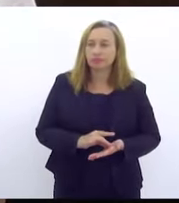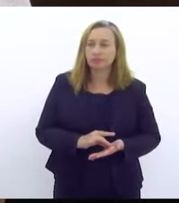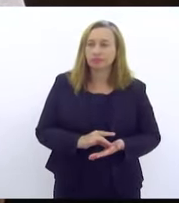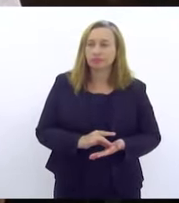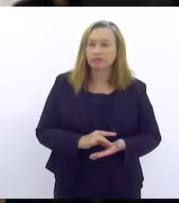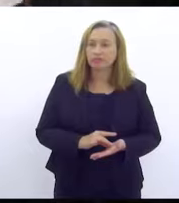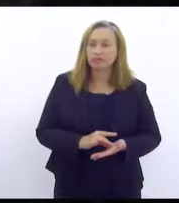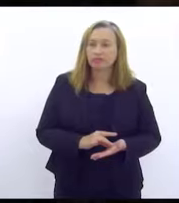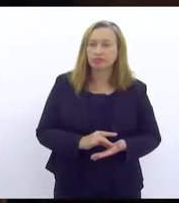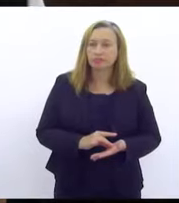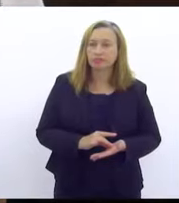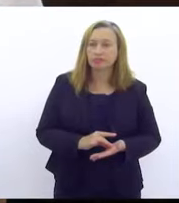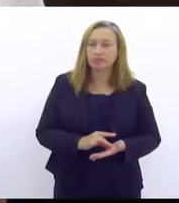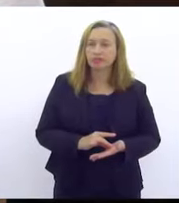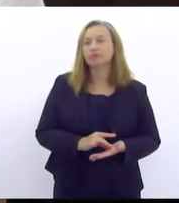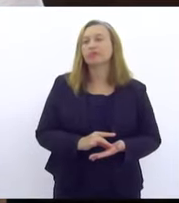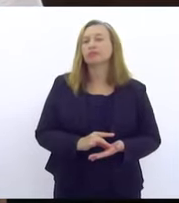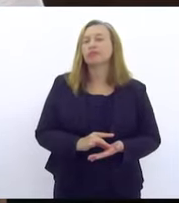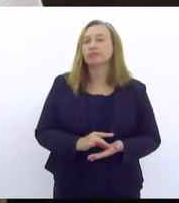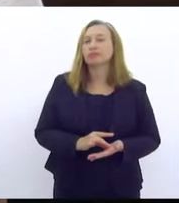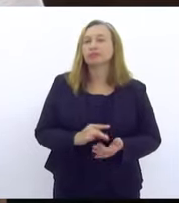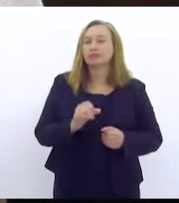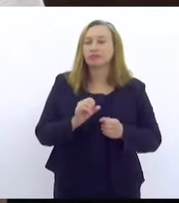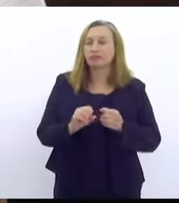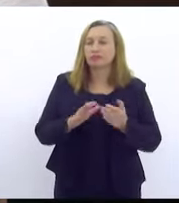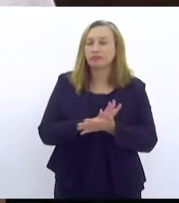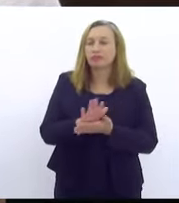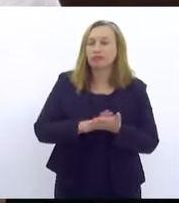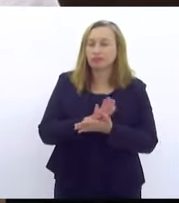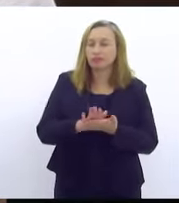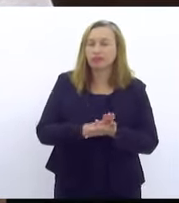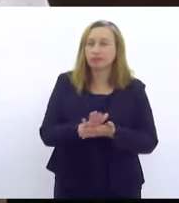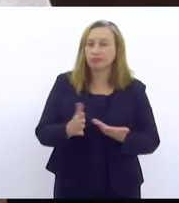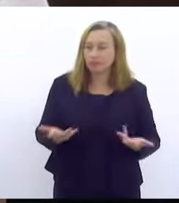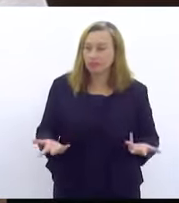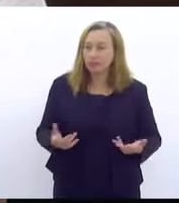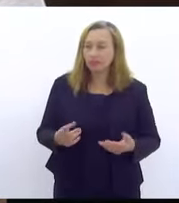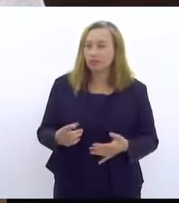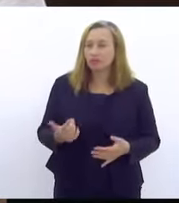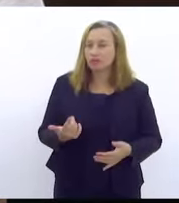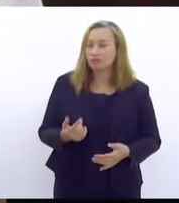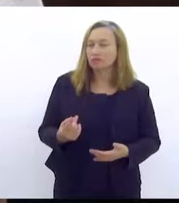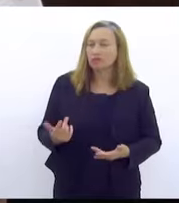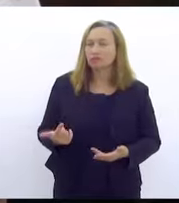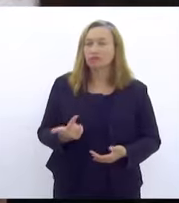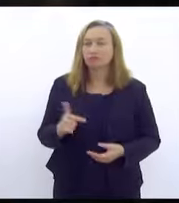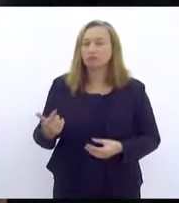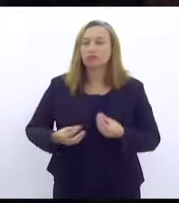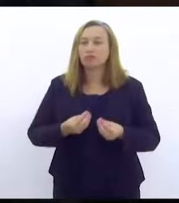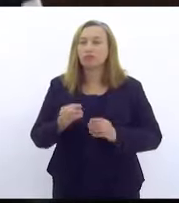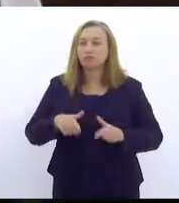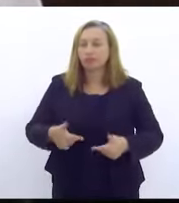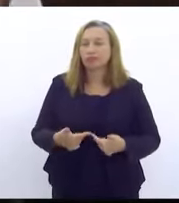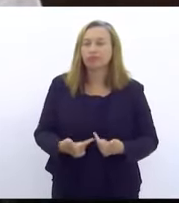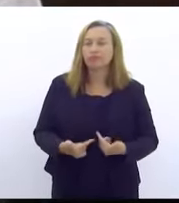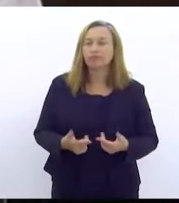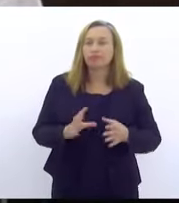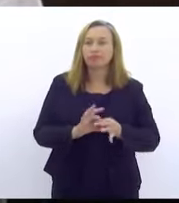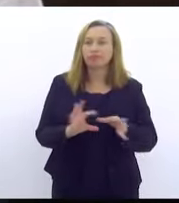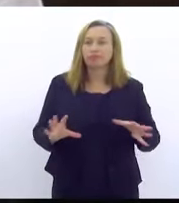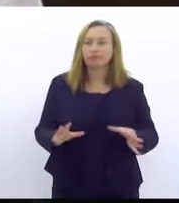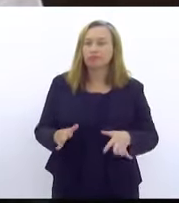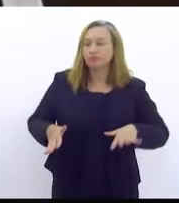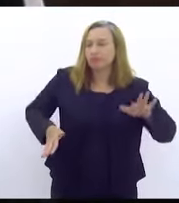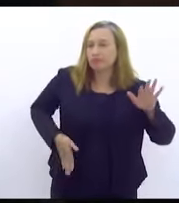aqui no Estado, nada vai valer a pena, nada vai funcionar. Não podemos permitir que os